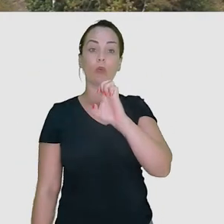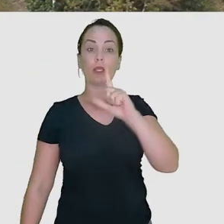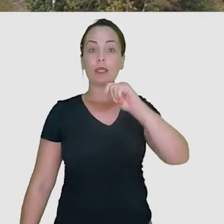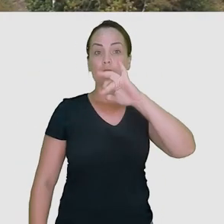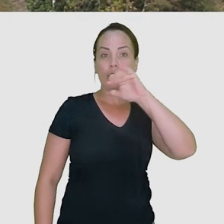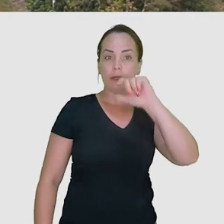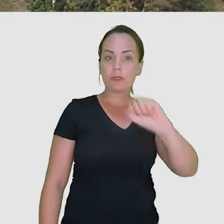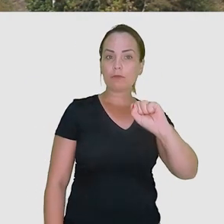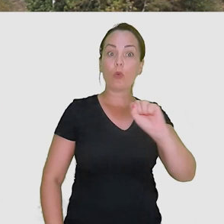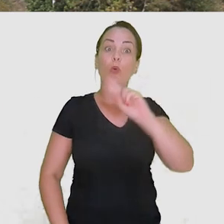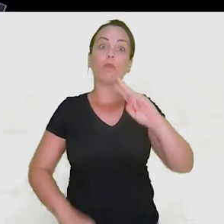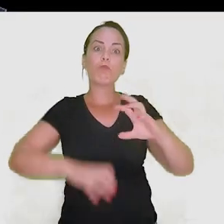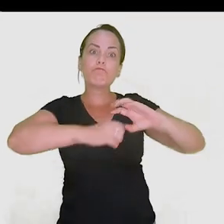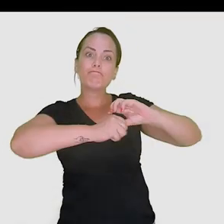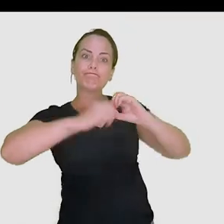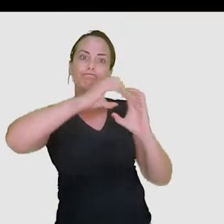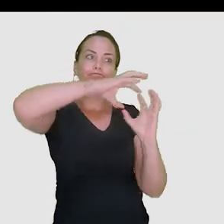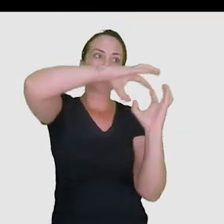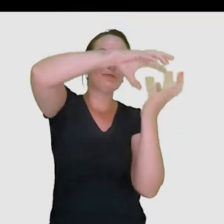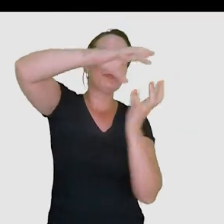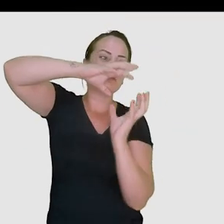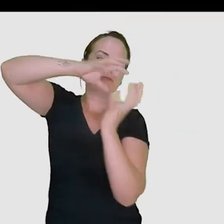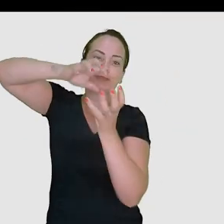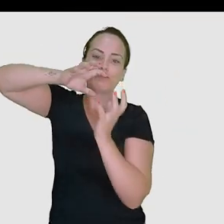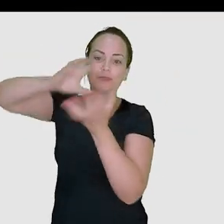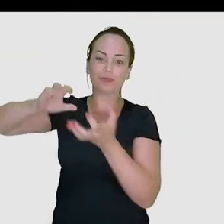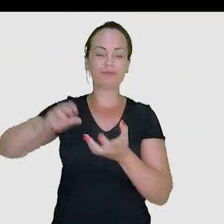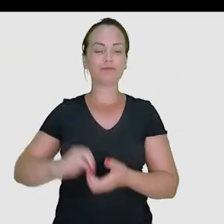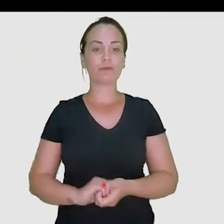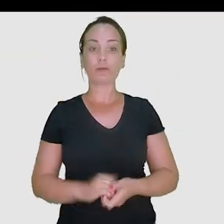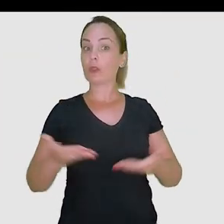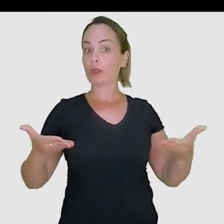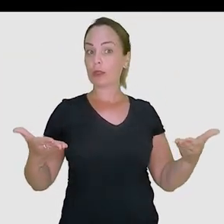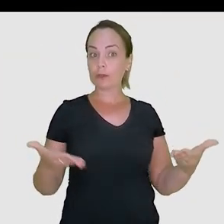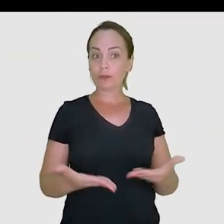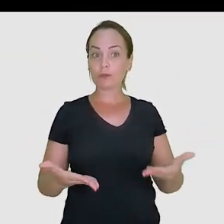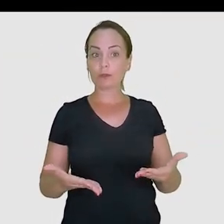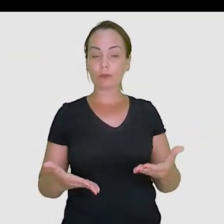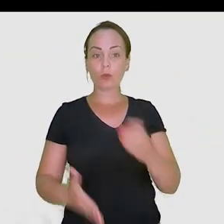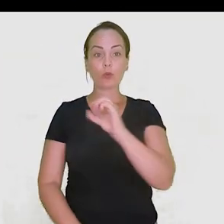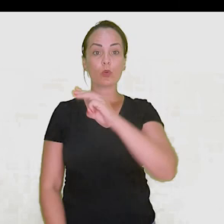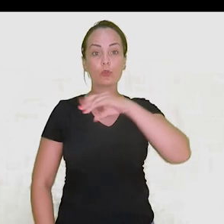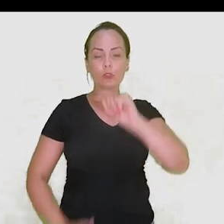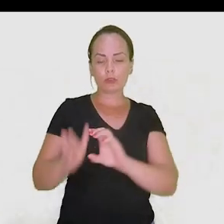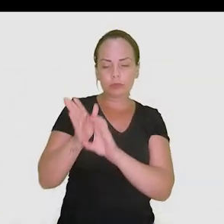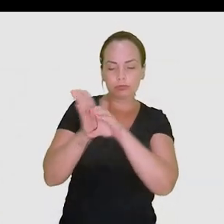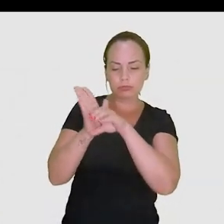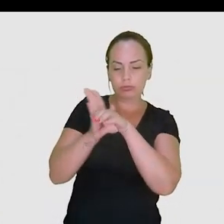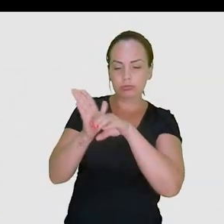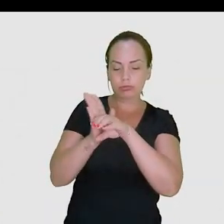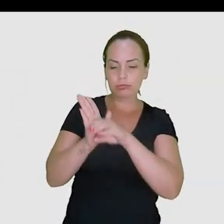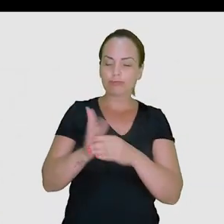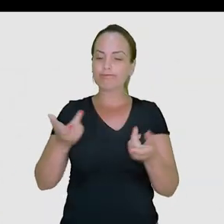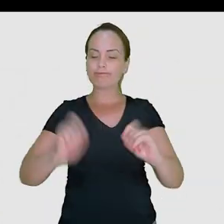mesmo a posição dos planetas. Hoje, a cosmologia científica fornece um modelo que permite prever com